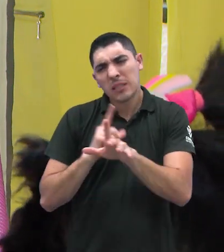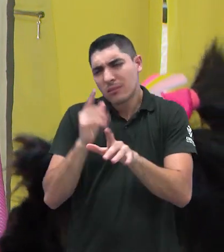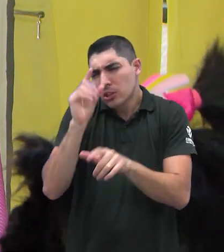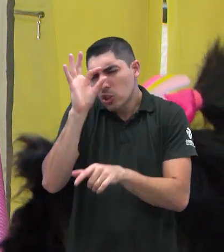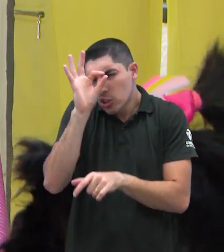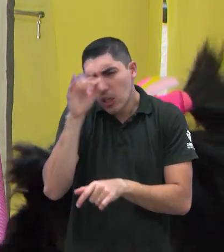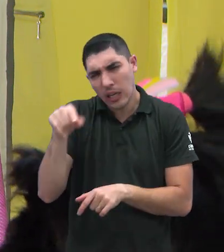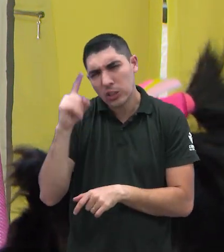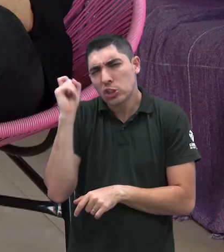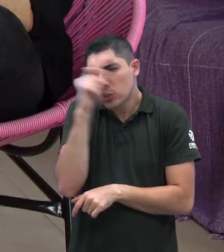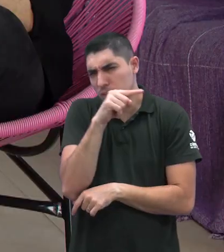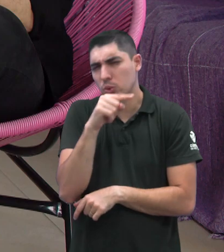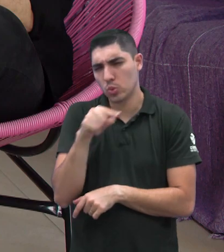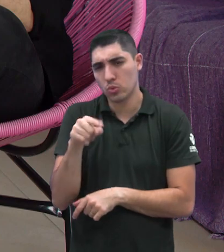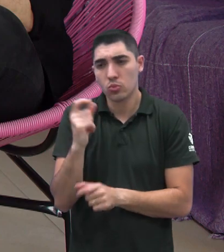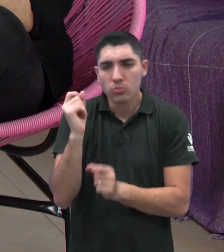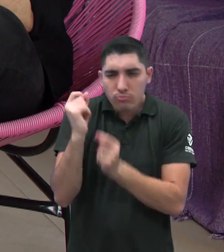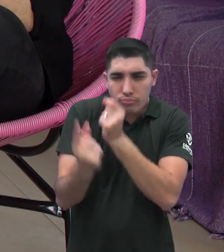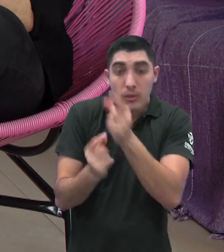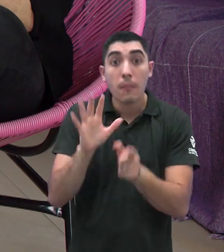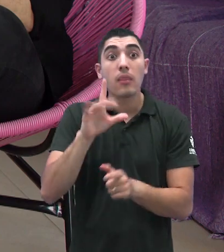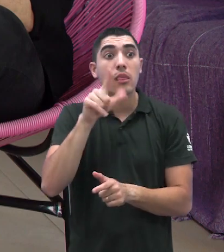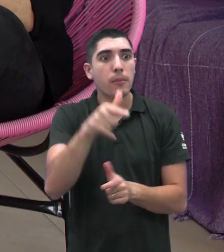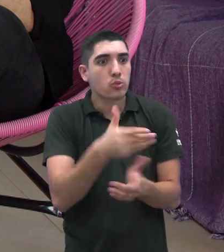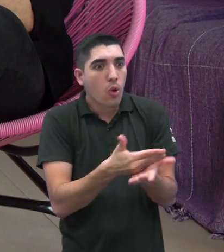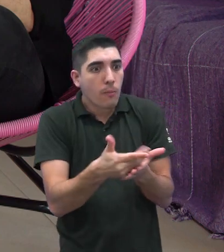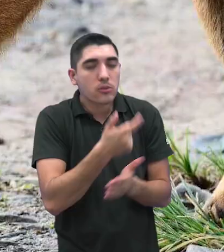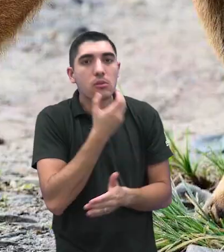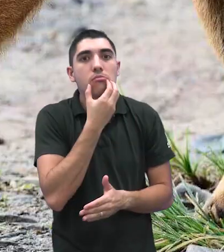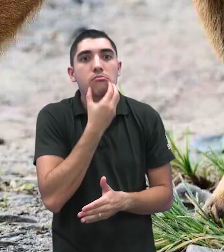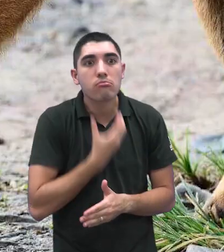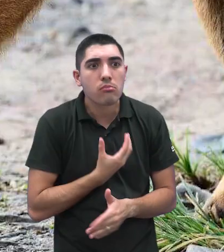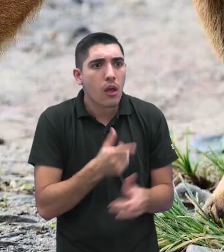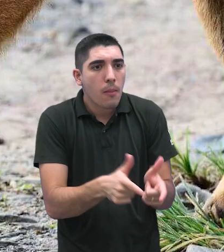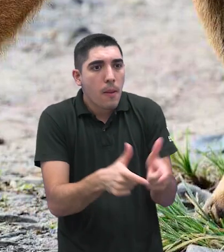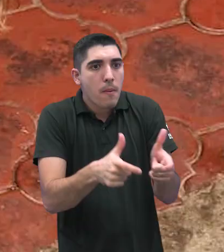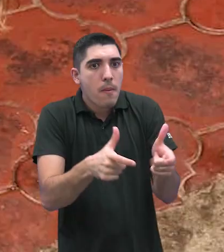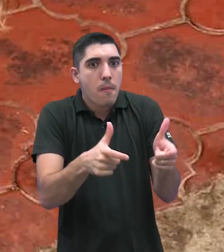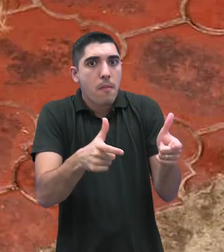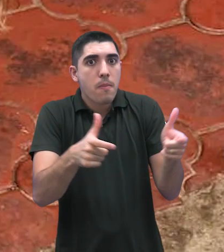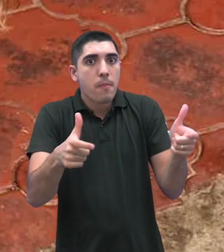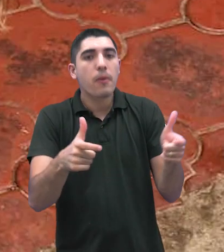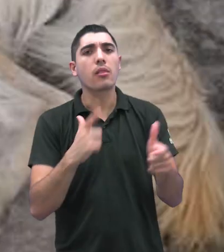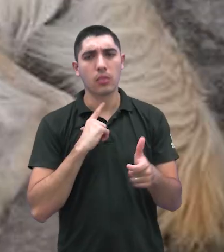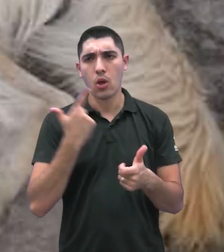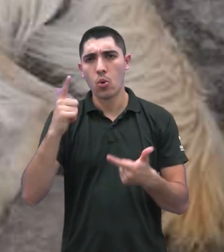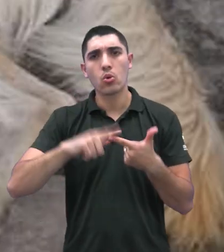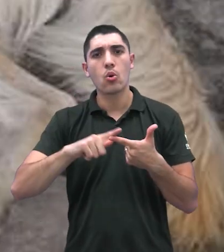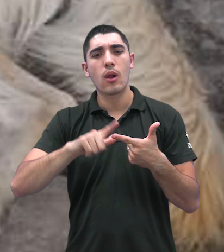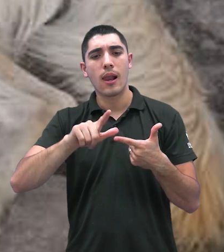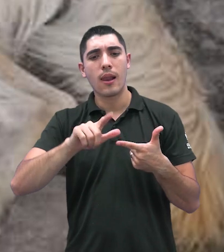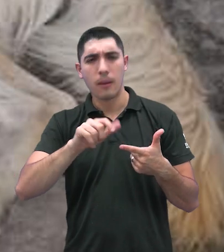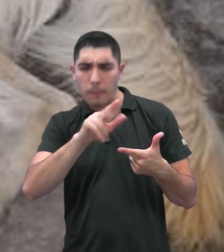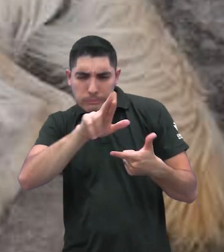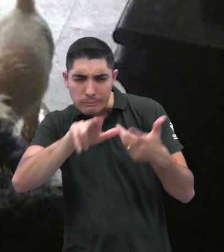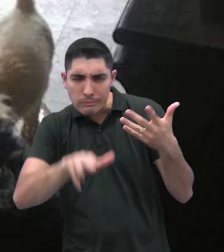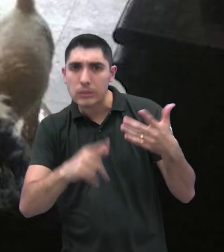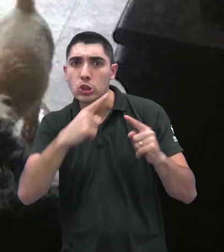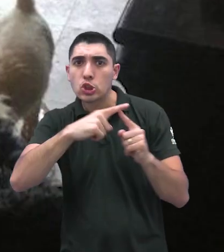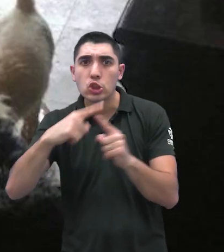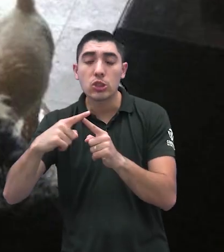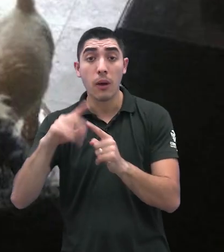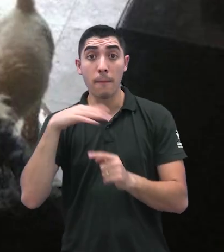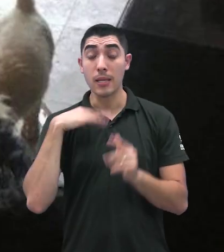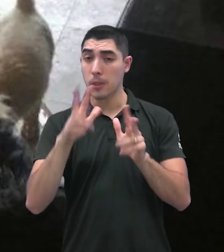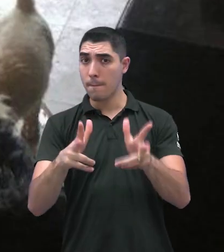raro. Devido à demanda que aumentou demais de Shih Tzus, eu tinha vira-latas, tinha Shih Tzus, tinha labrador na minha casa. Quando eu percebi